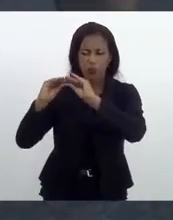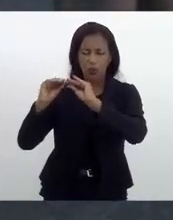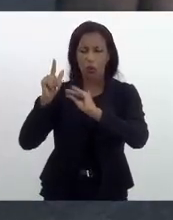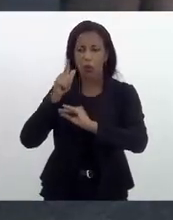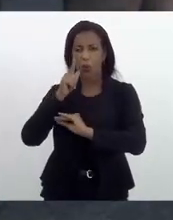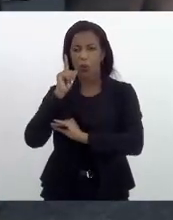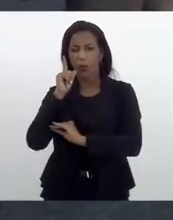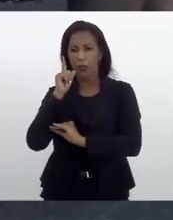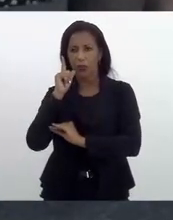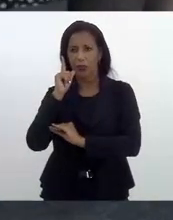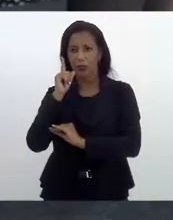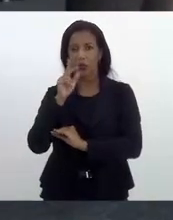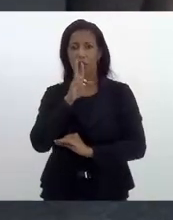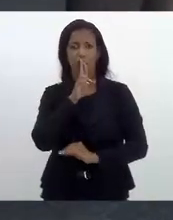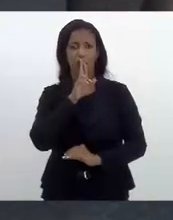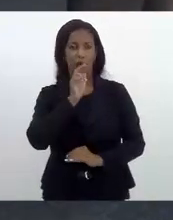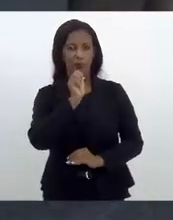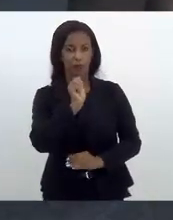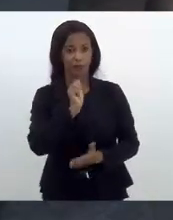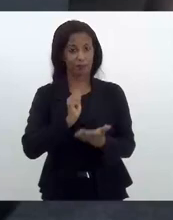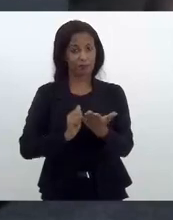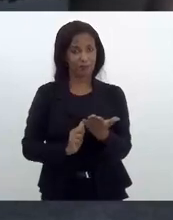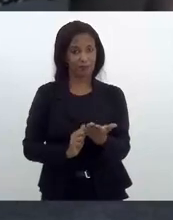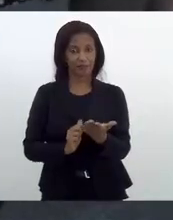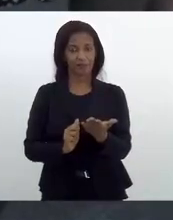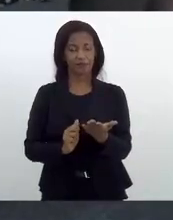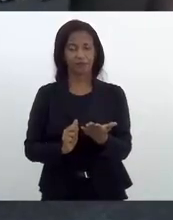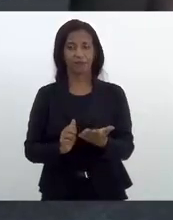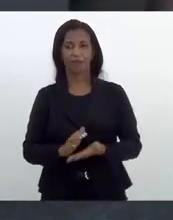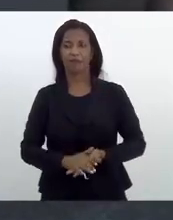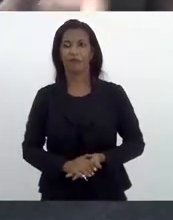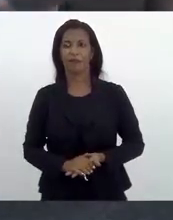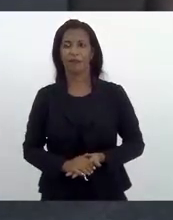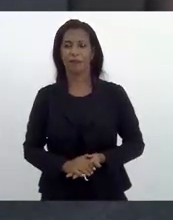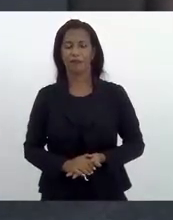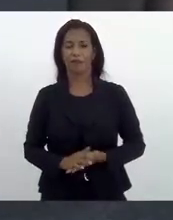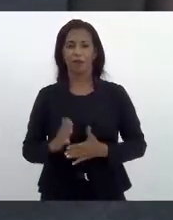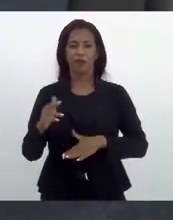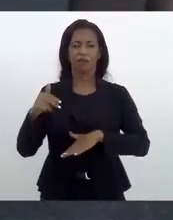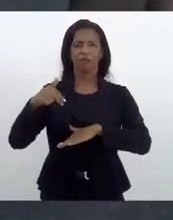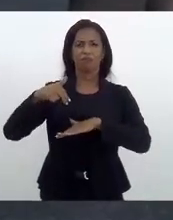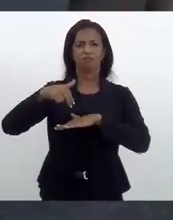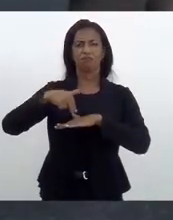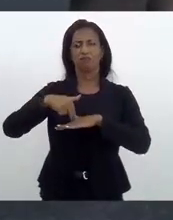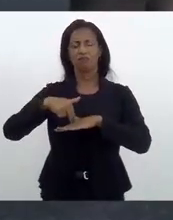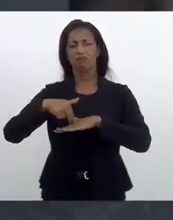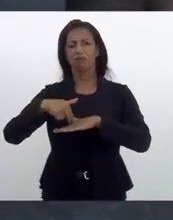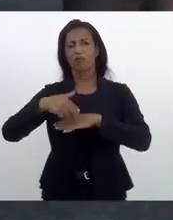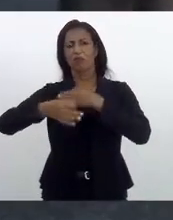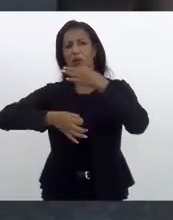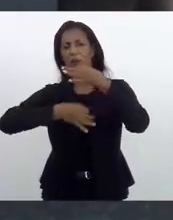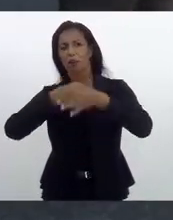deputado Rodrigo Amorim levantou em cima de uma intervenção